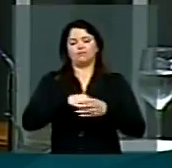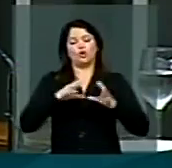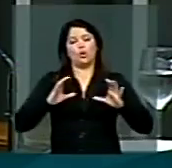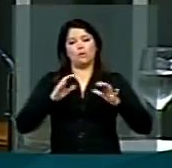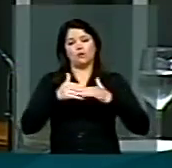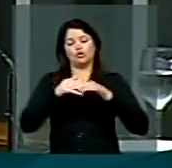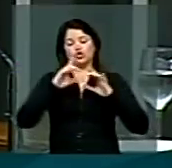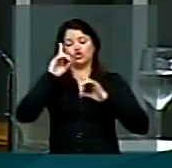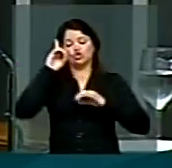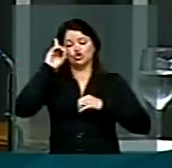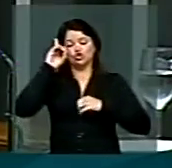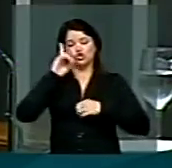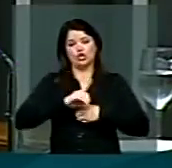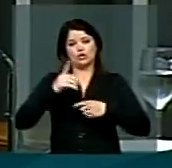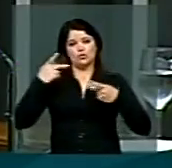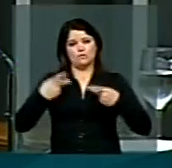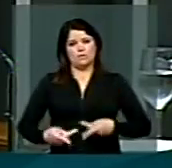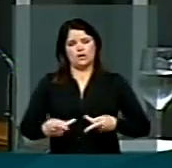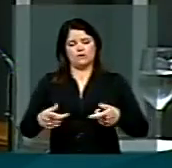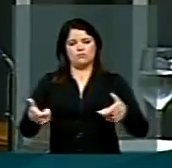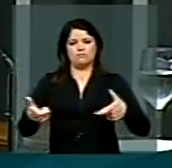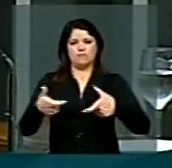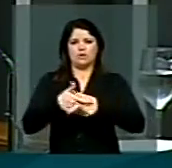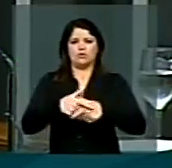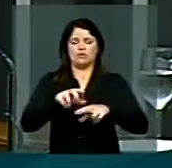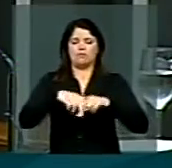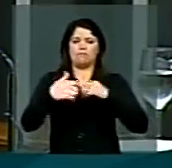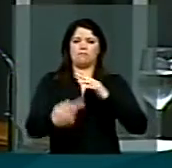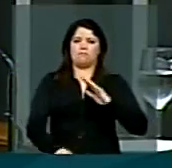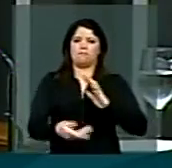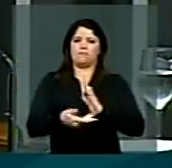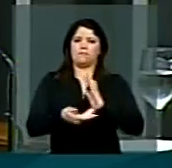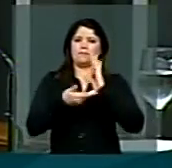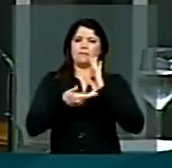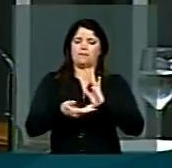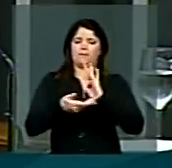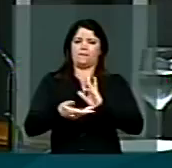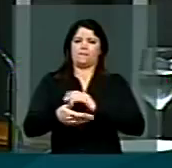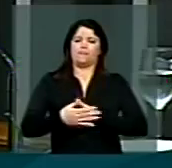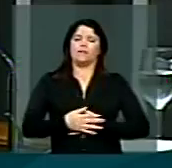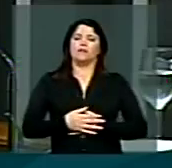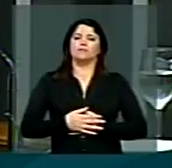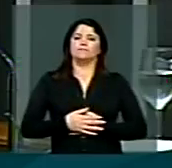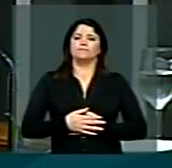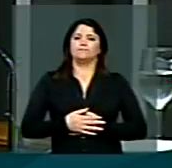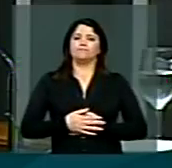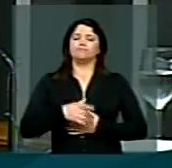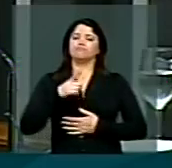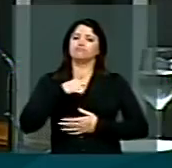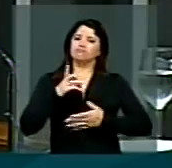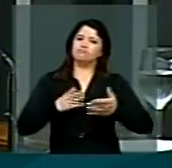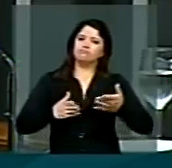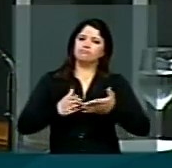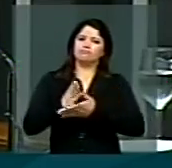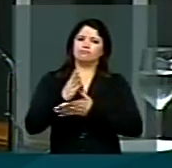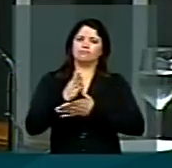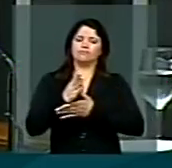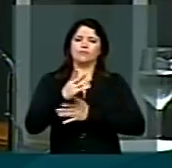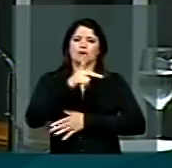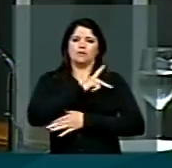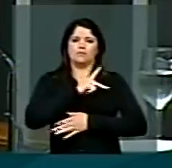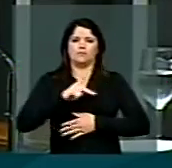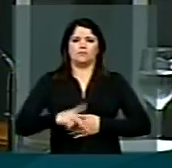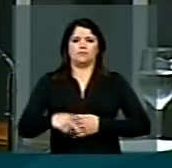Direitos Humanos e Minorias da Câmara dos Deputados, com a aprovação da presidência